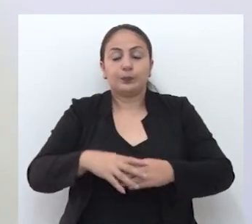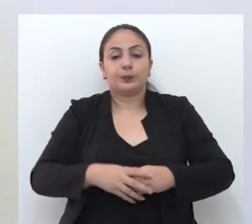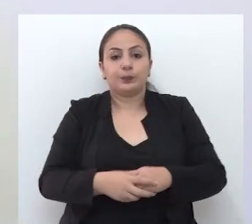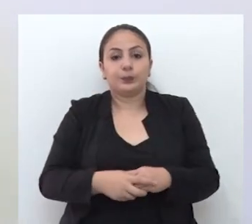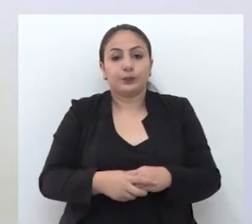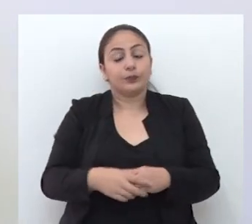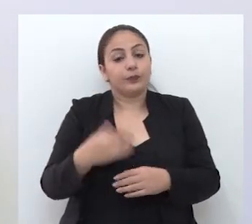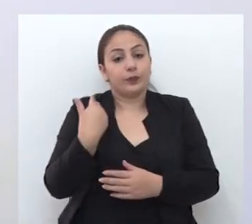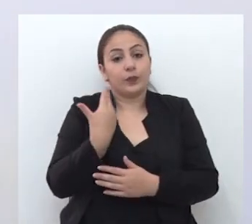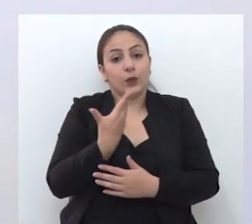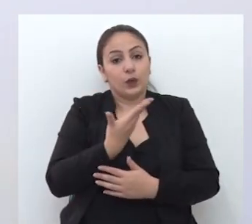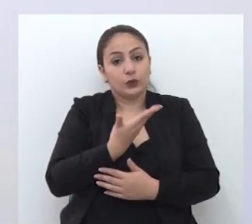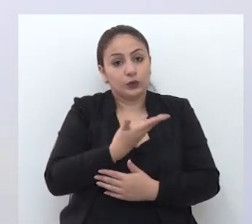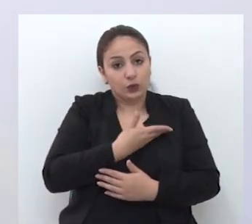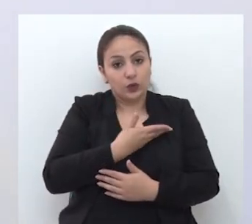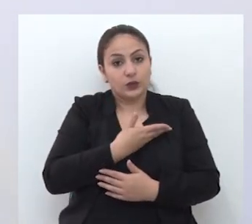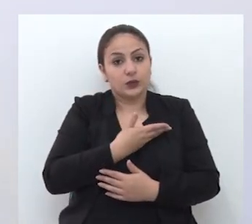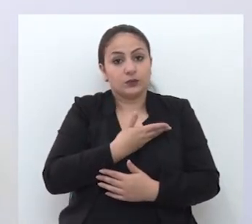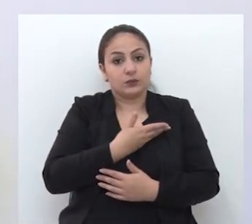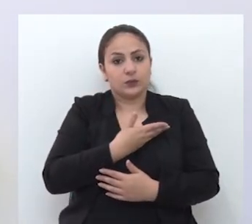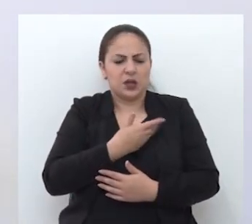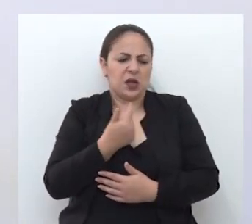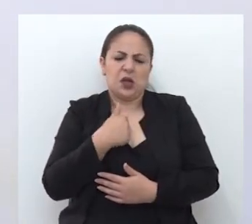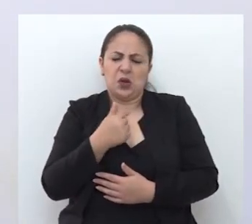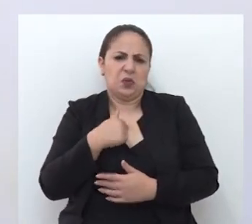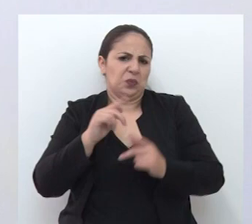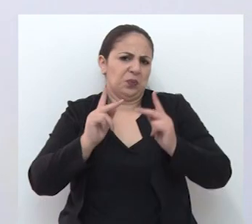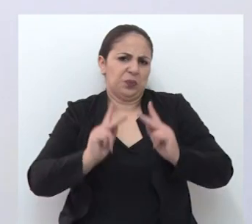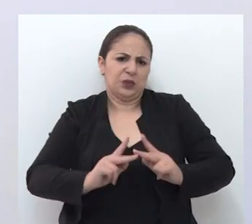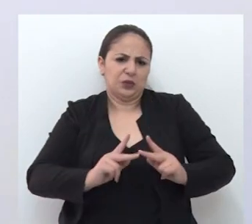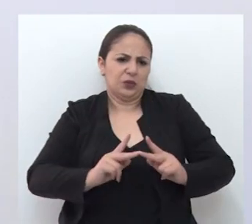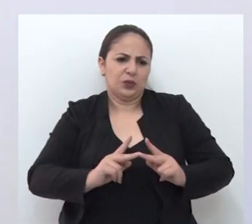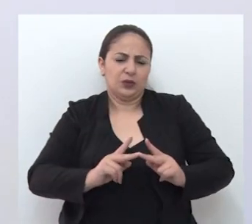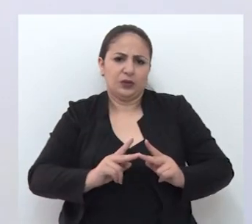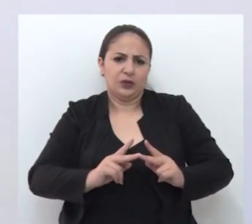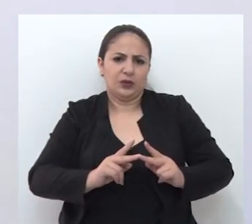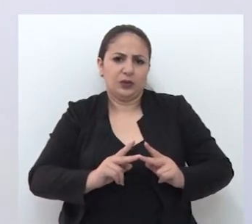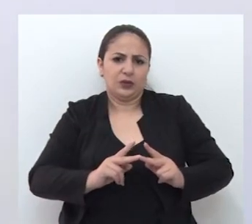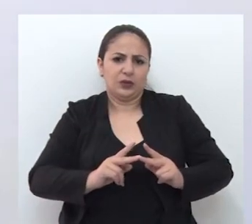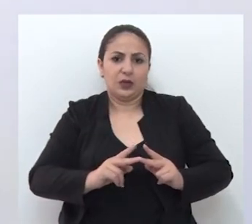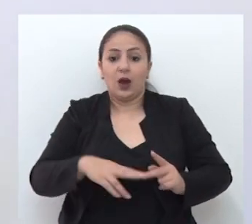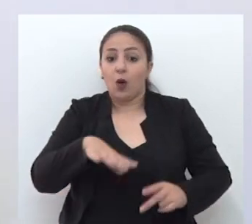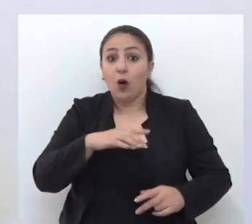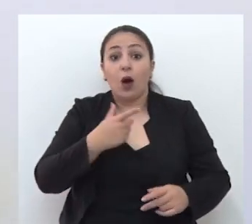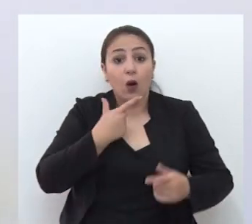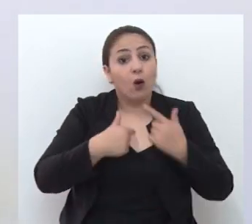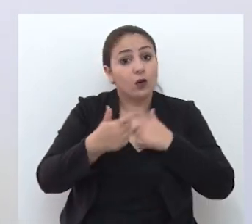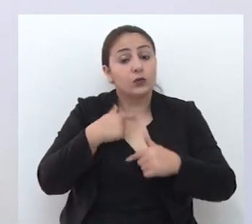palavras, nós não somos apaixonados, eu não sou um apaixonado político,